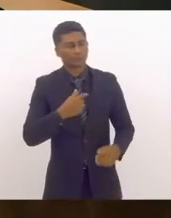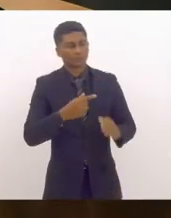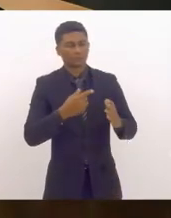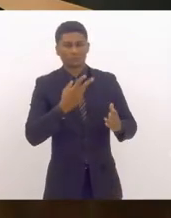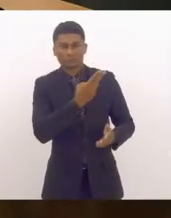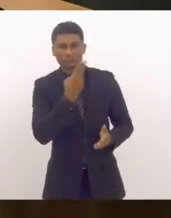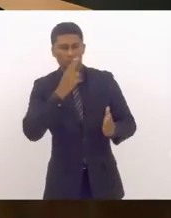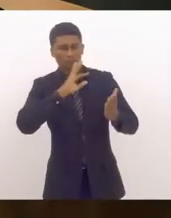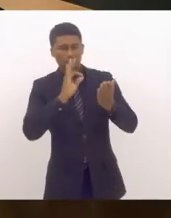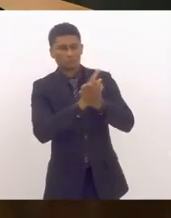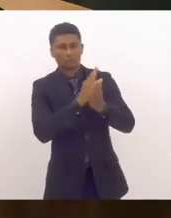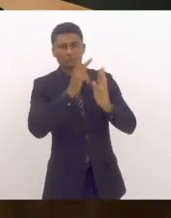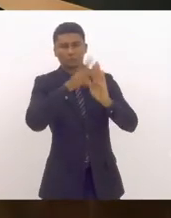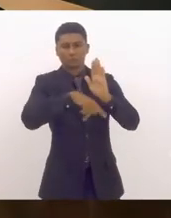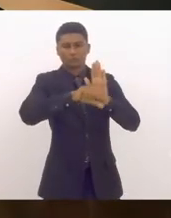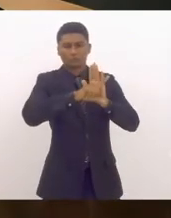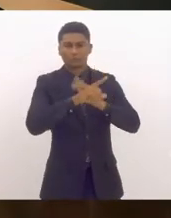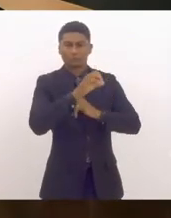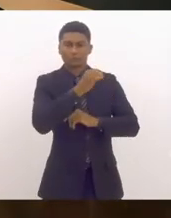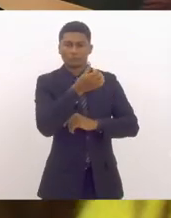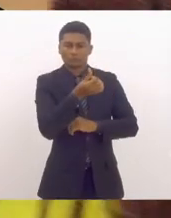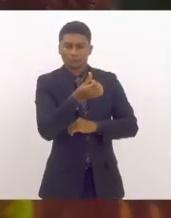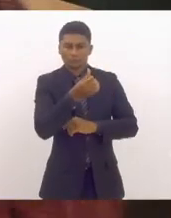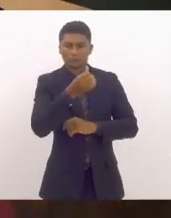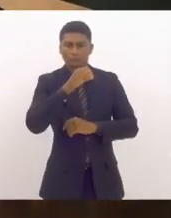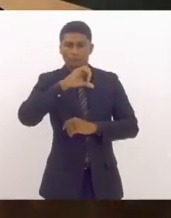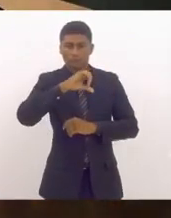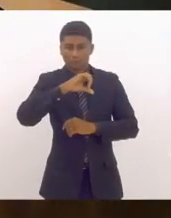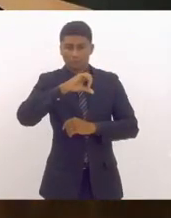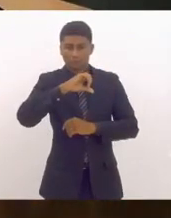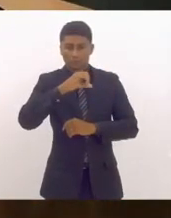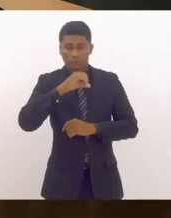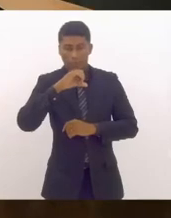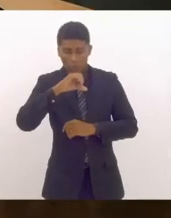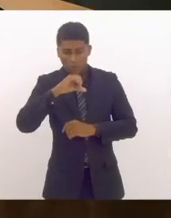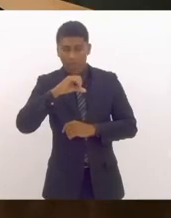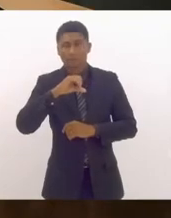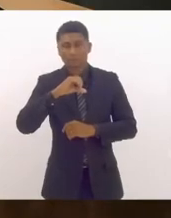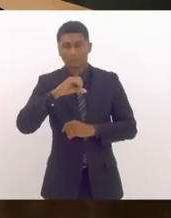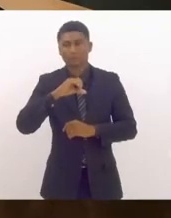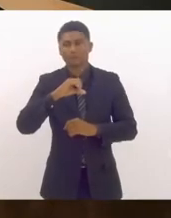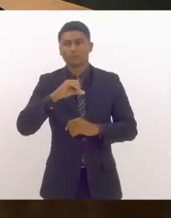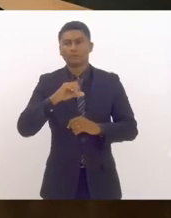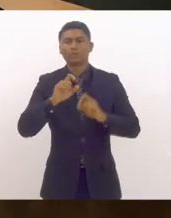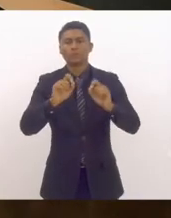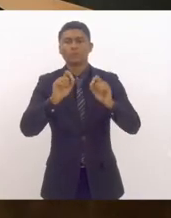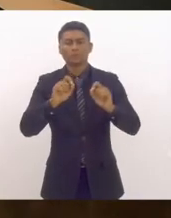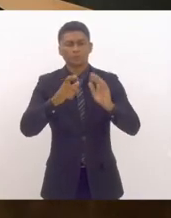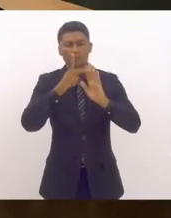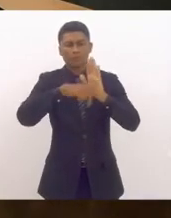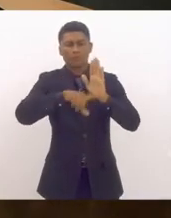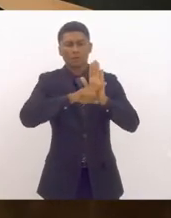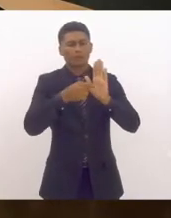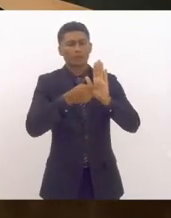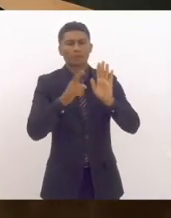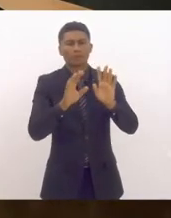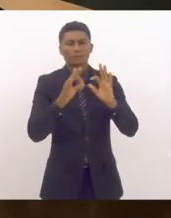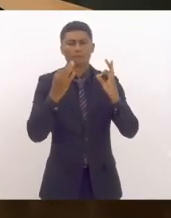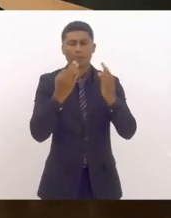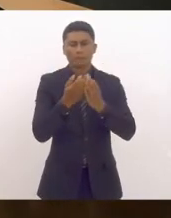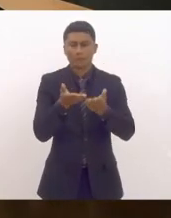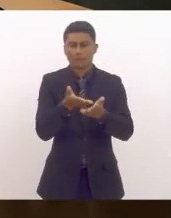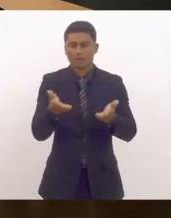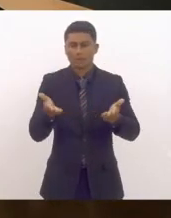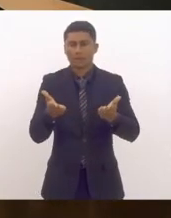projeto 6269, de autoria do deputado Max Lemos, Vossa Excelência Dionísio Lins, que assegura as famílias de baixa renda que possuam um único